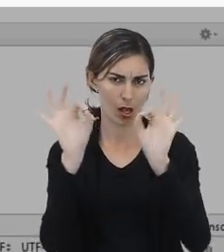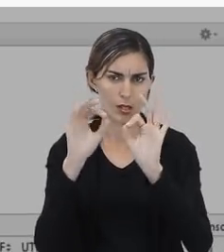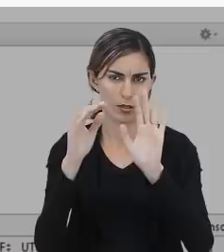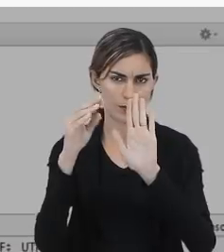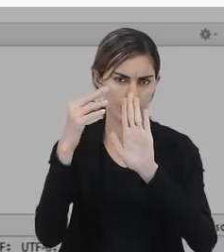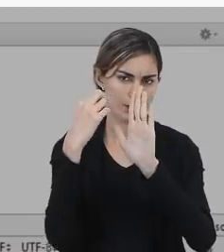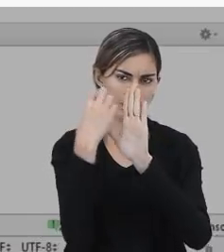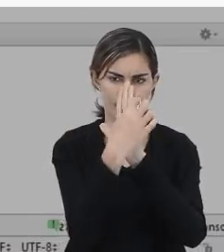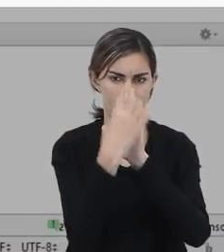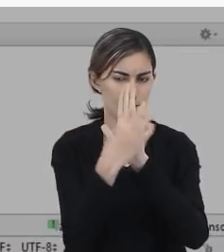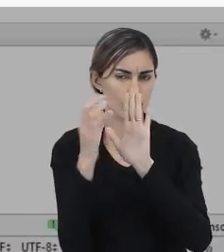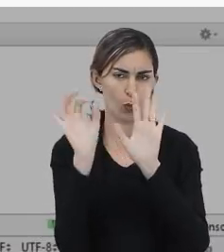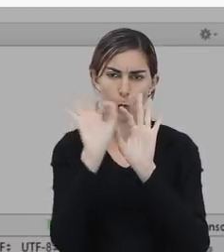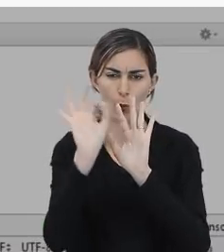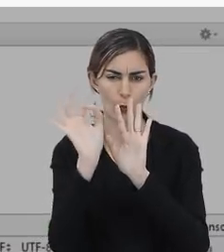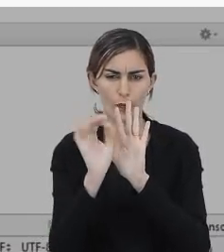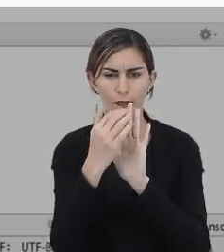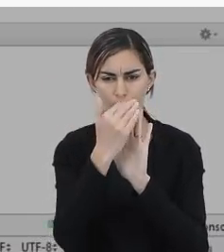nada.